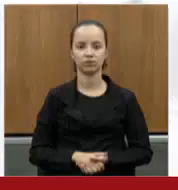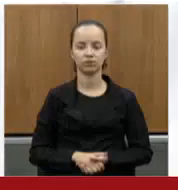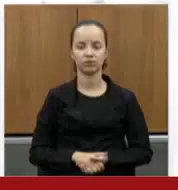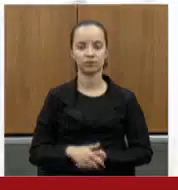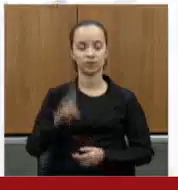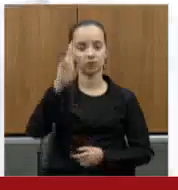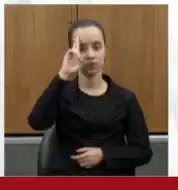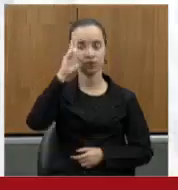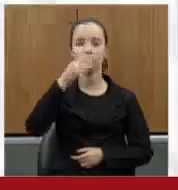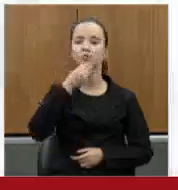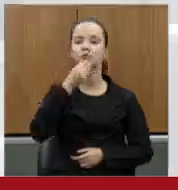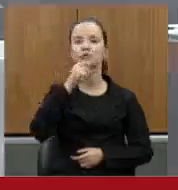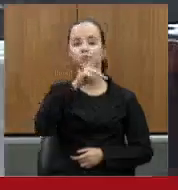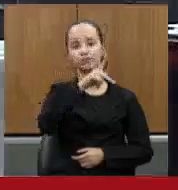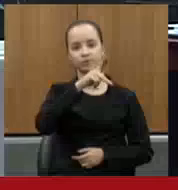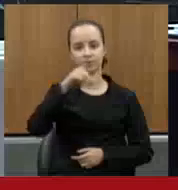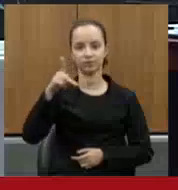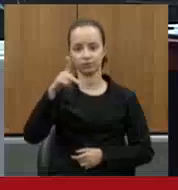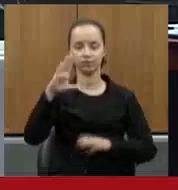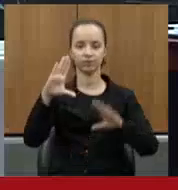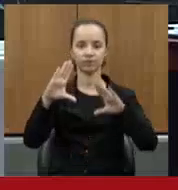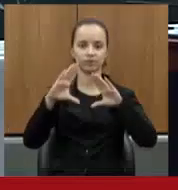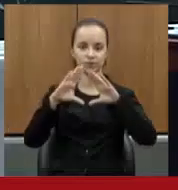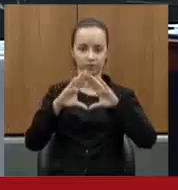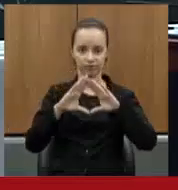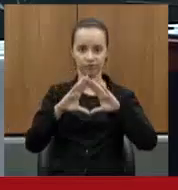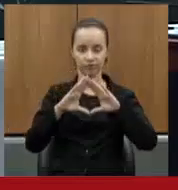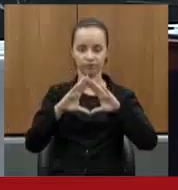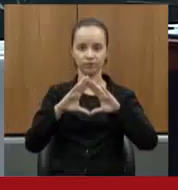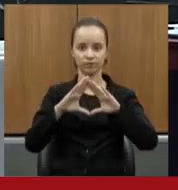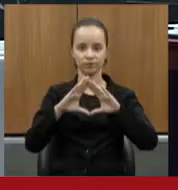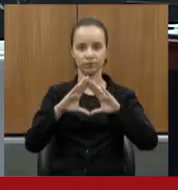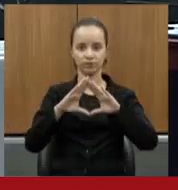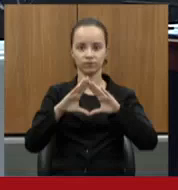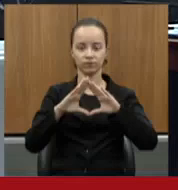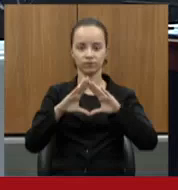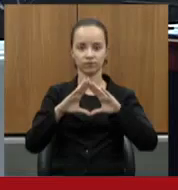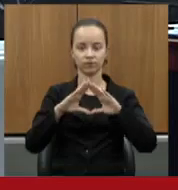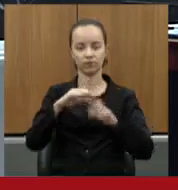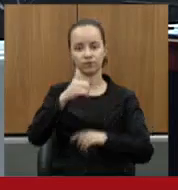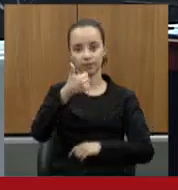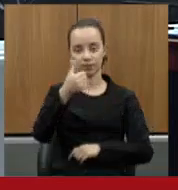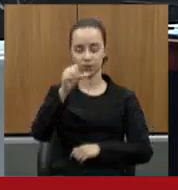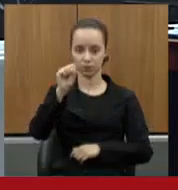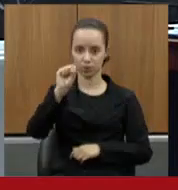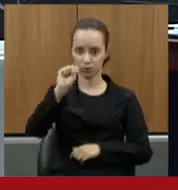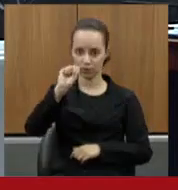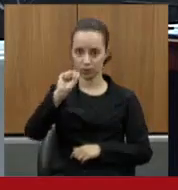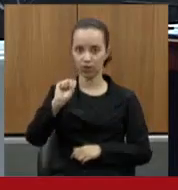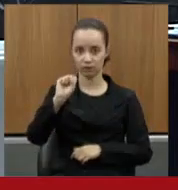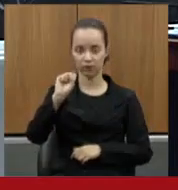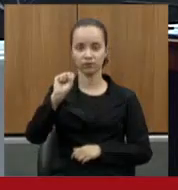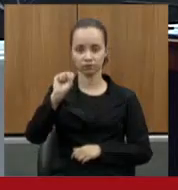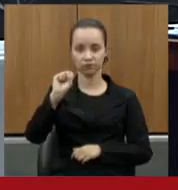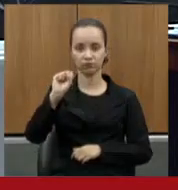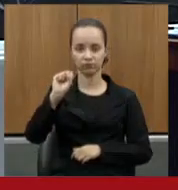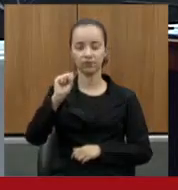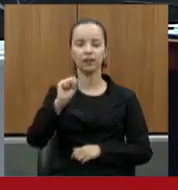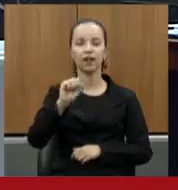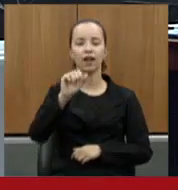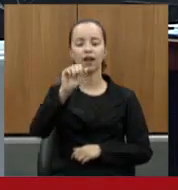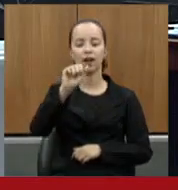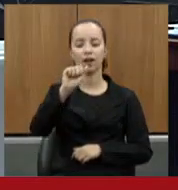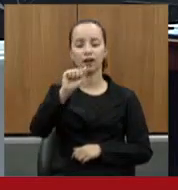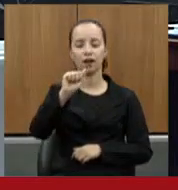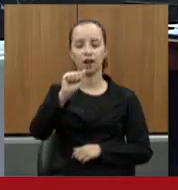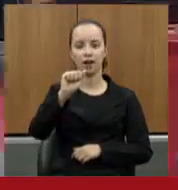Excelentíssimo senhor presidente da Assembleia Legislativa do Estado de Minas Gerais, da 18ª Legislatura, Adalclever